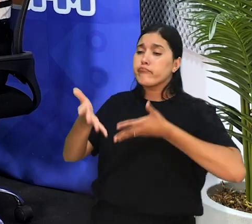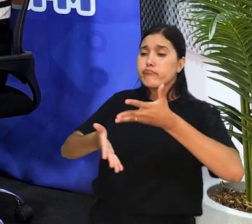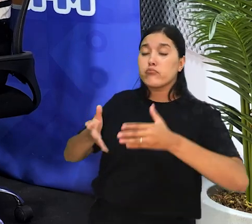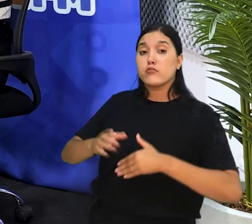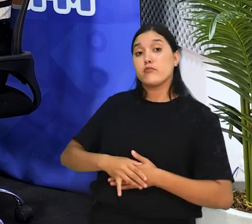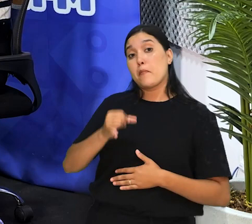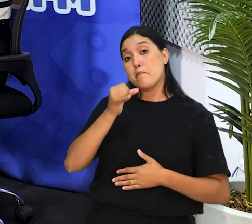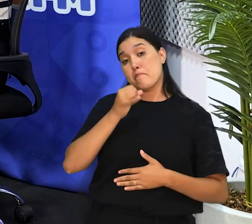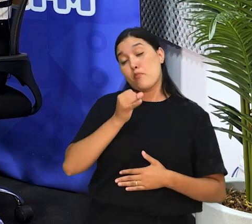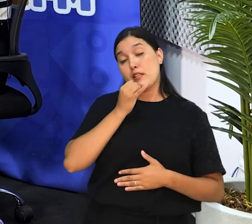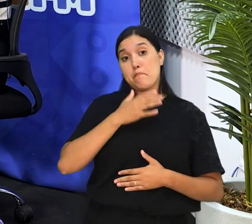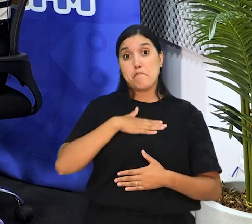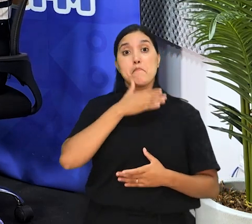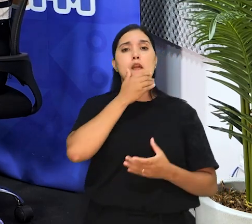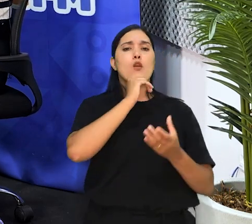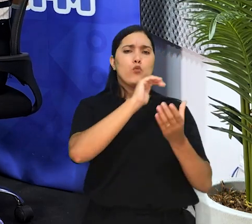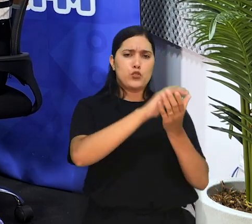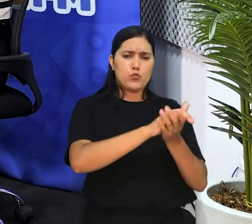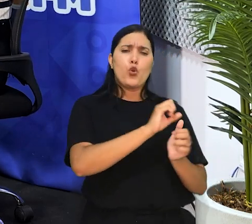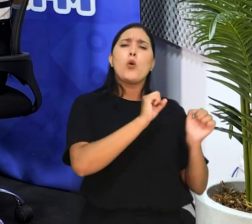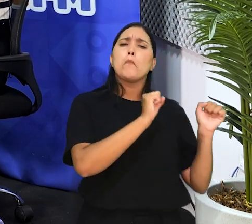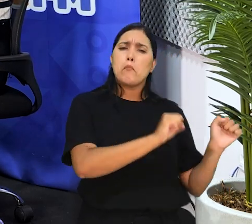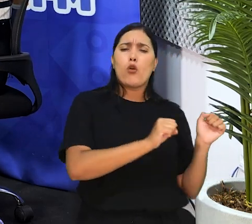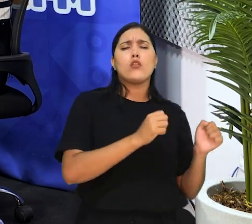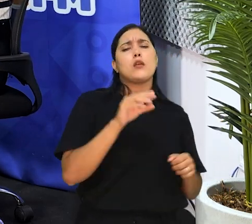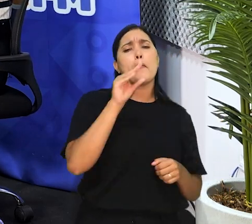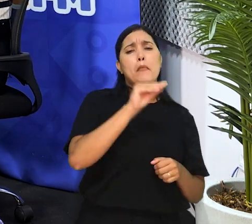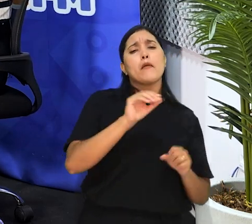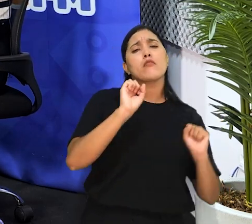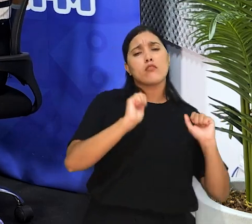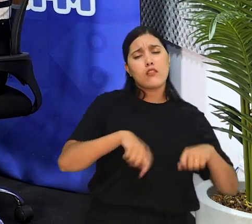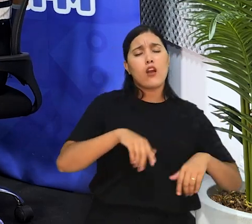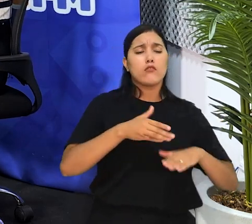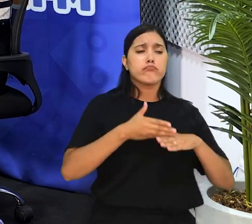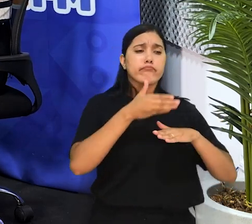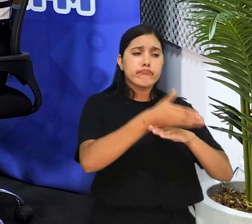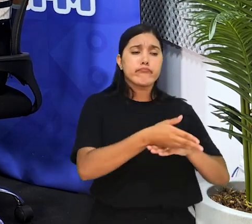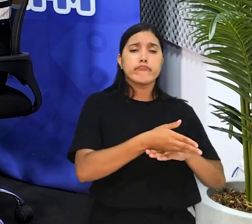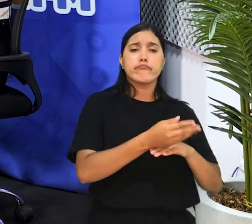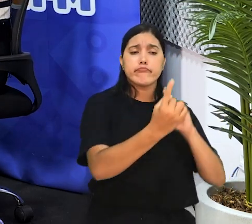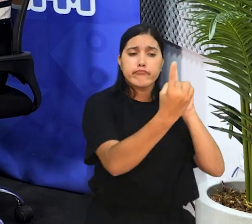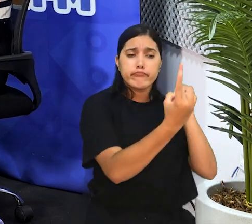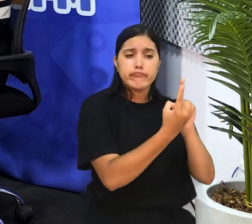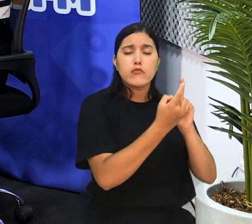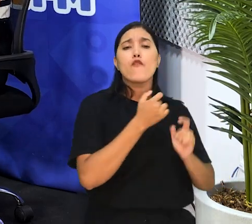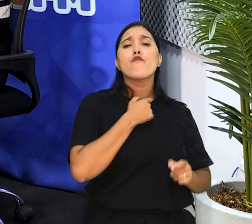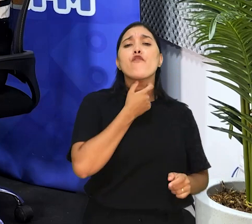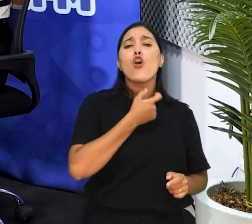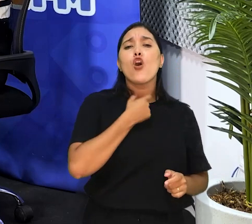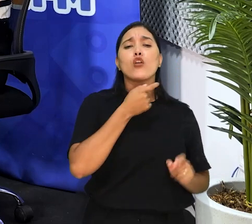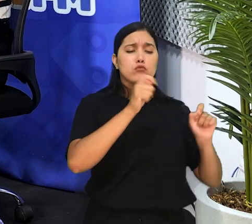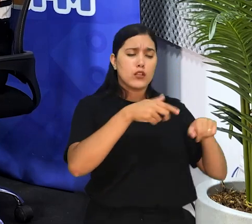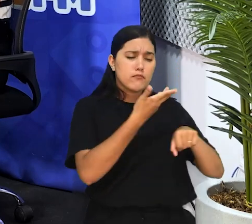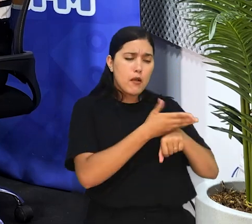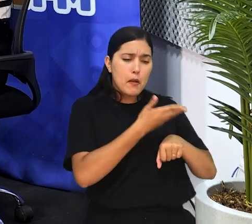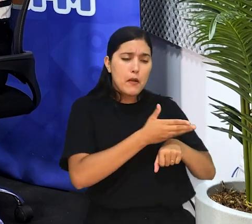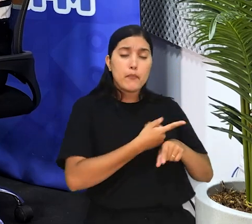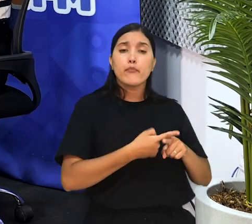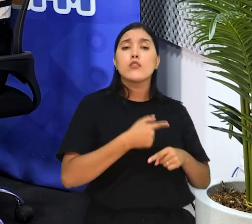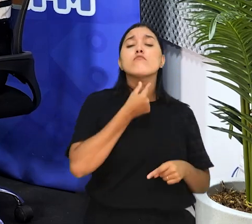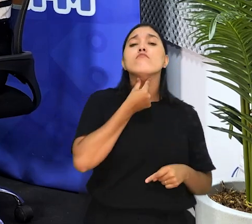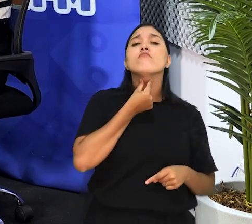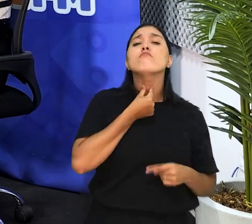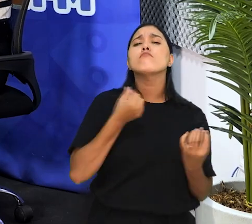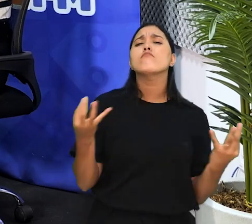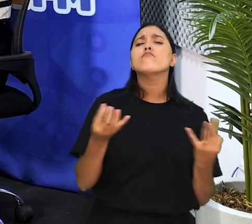normalmente. No caso do Júnior, ele poderia falar. Ele pode fazer todo o acompanhamento, né? Com a fono ele pode falar, porque ele tem as